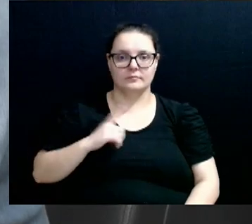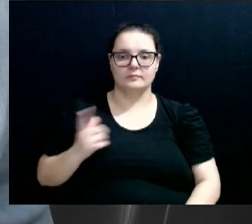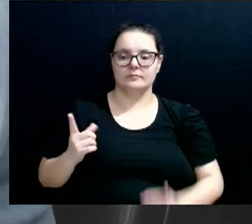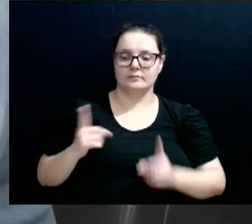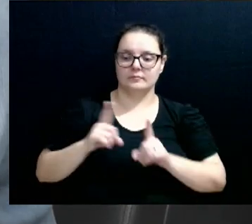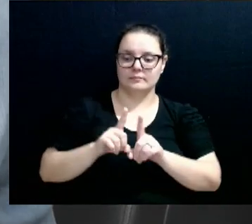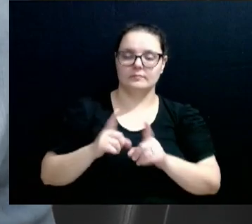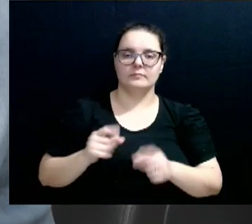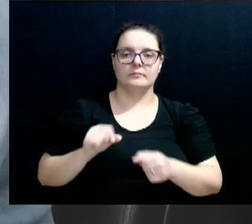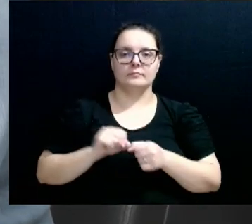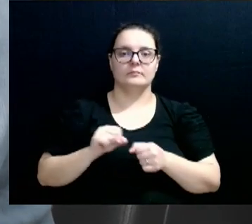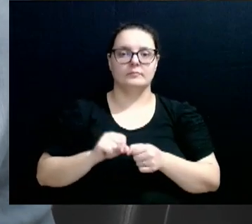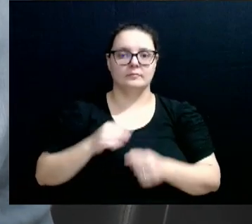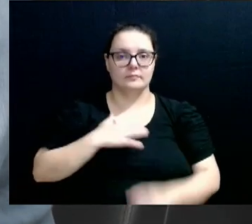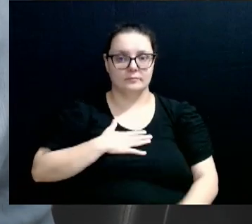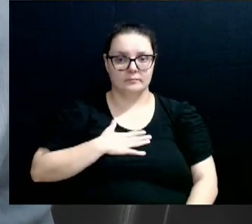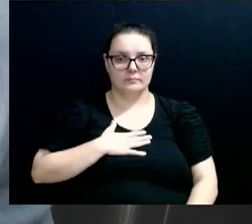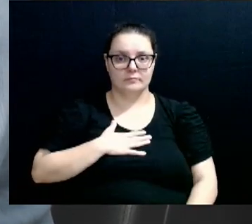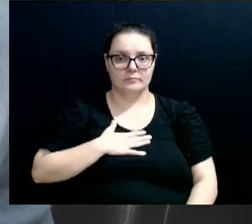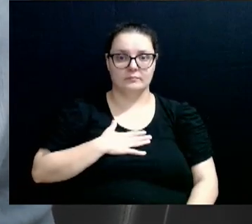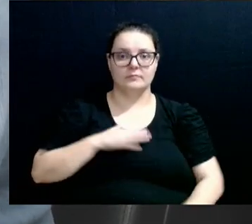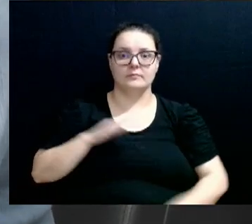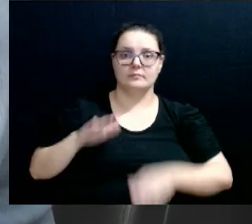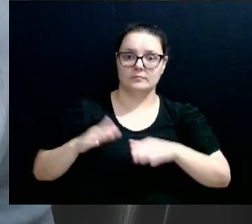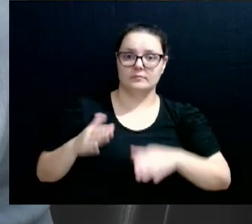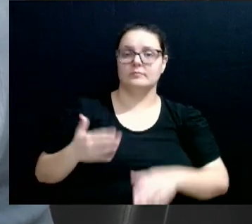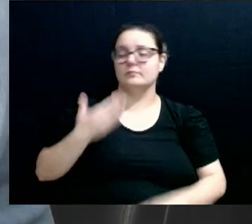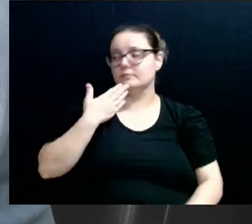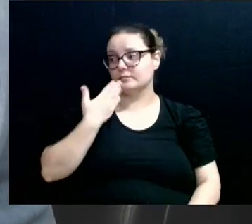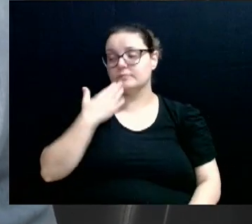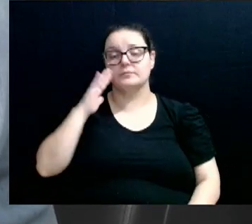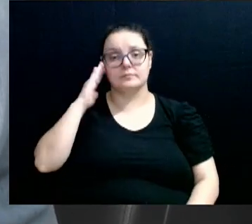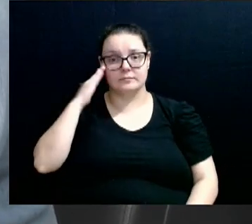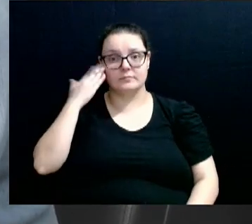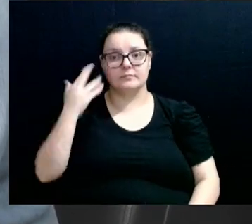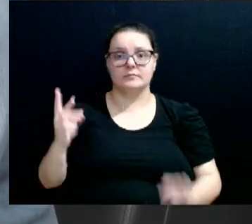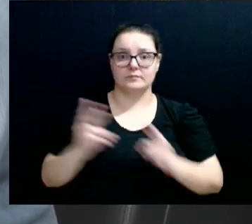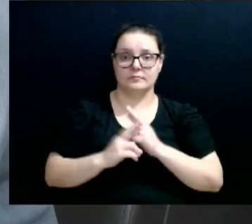fazia talvez ter facilidade para entender essas relações, né?